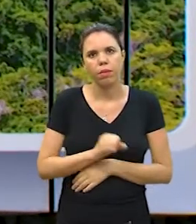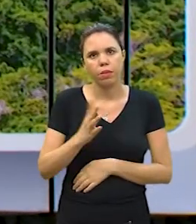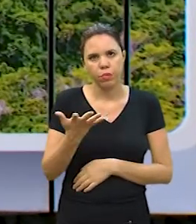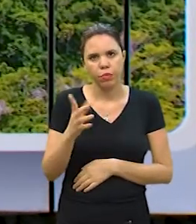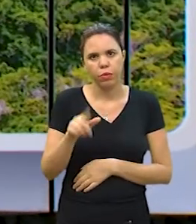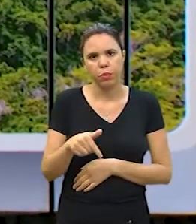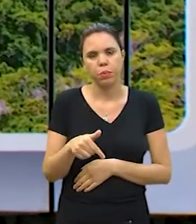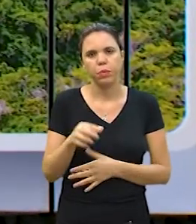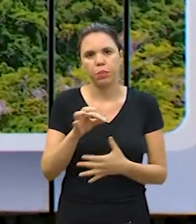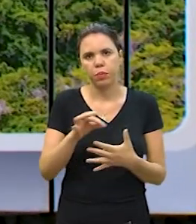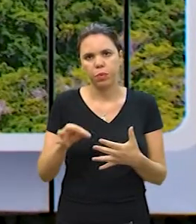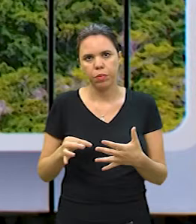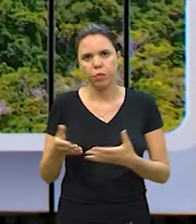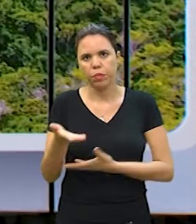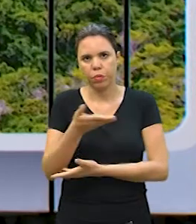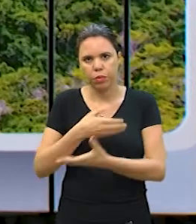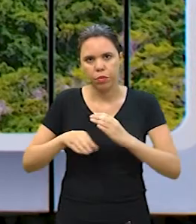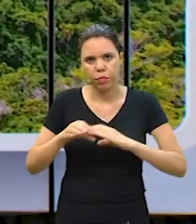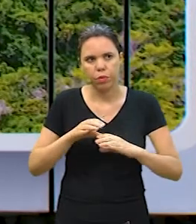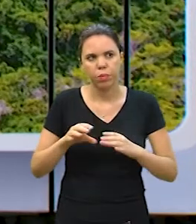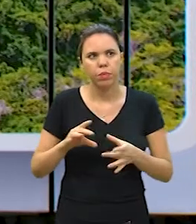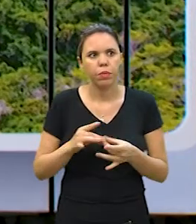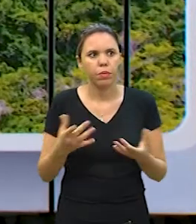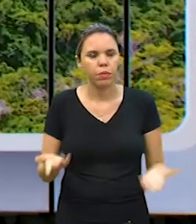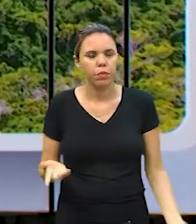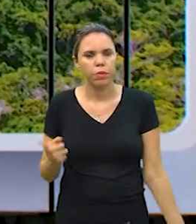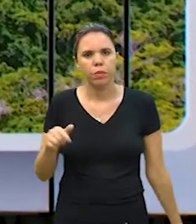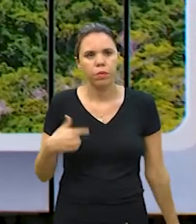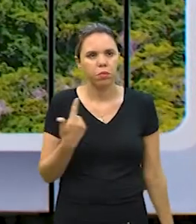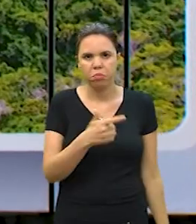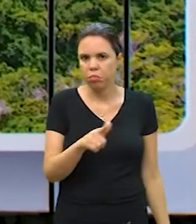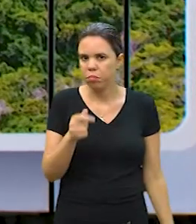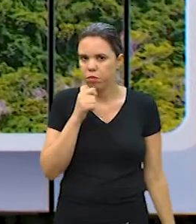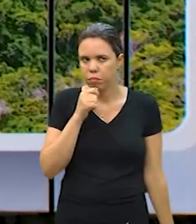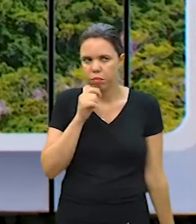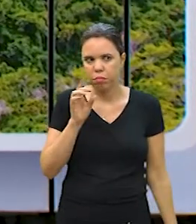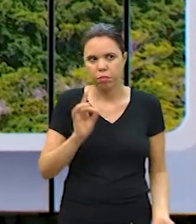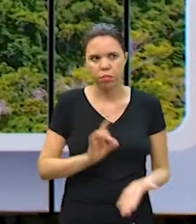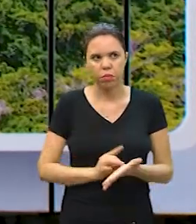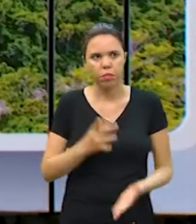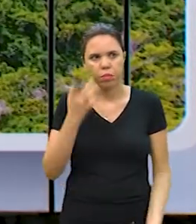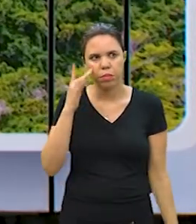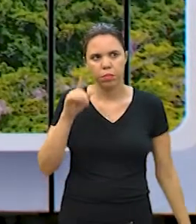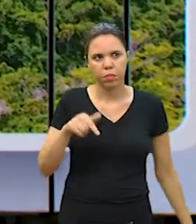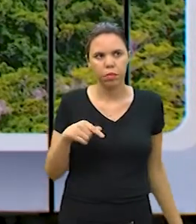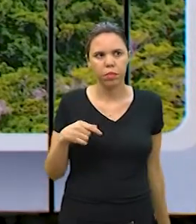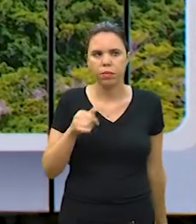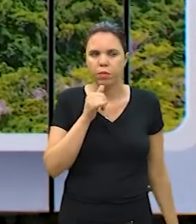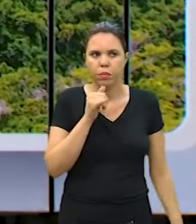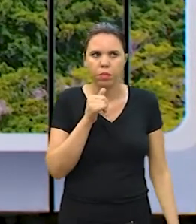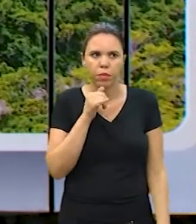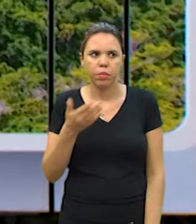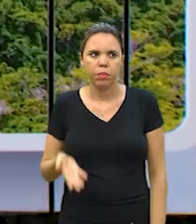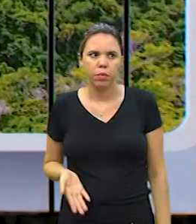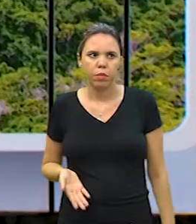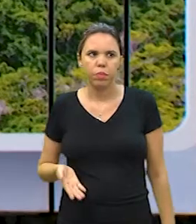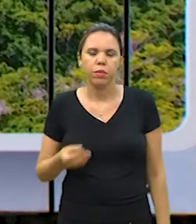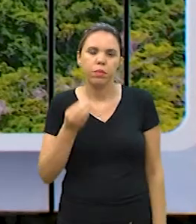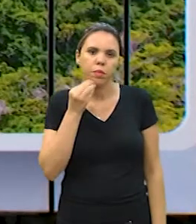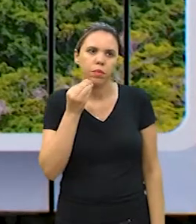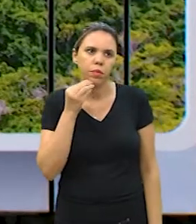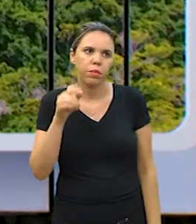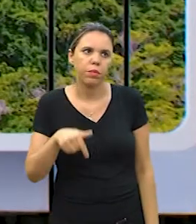abordagem se for uma abordagem conjunta e articulada. Né? E isso nós não temos de fato. Eu acho que seria, por exemplo,